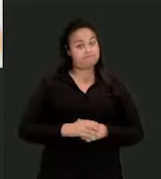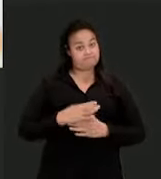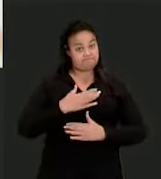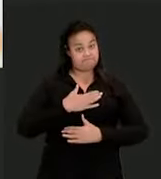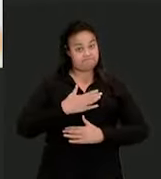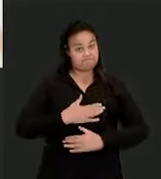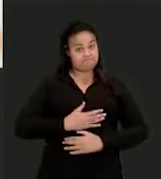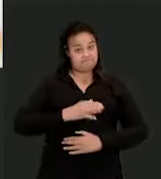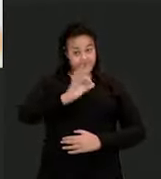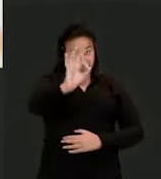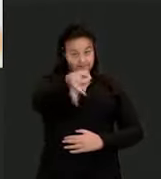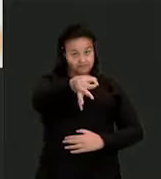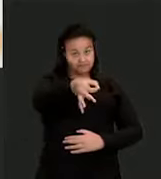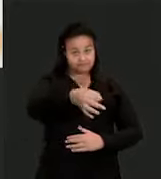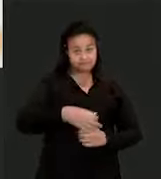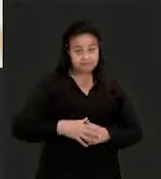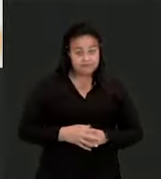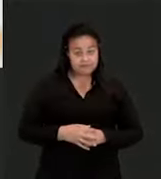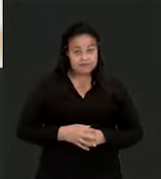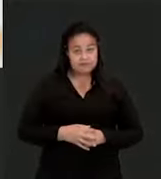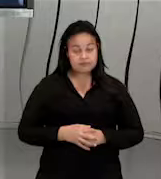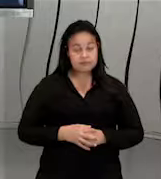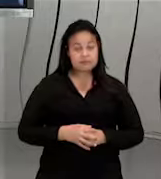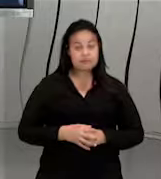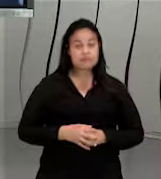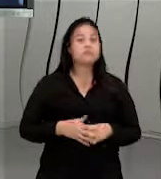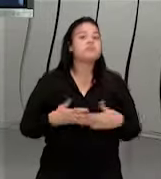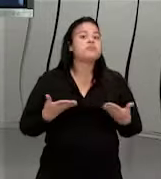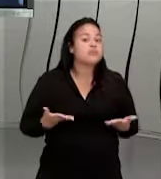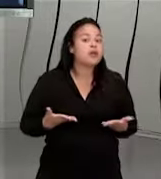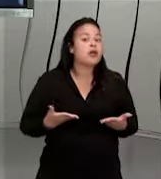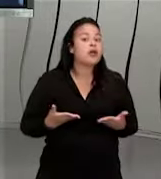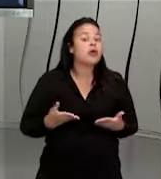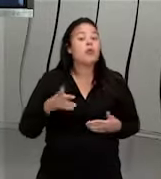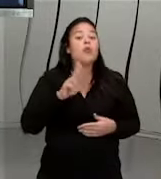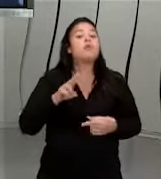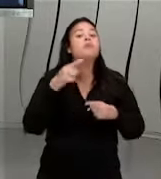certo? Então, qual é a função dos adipócitos?